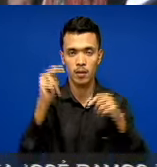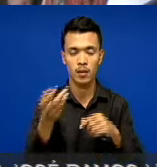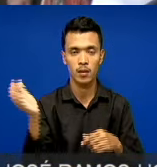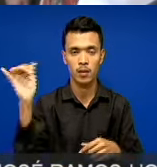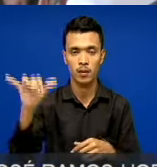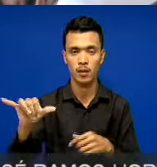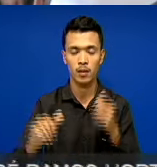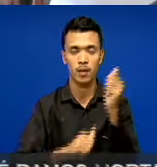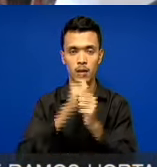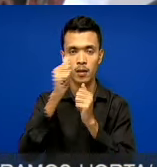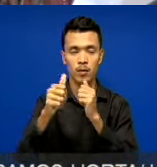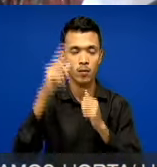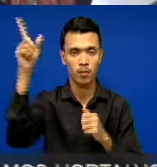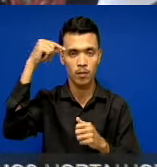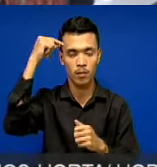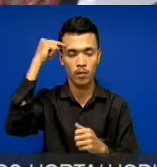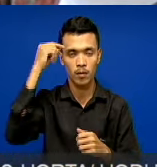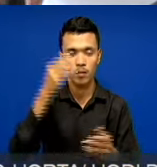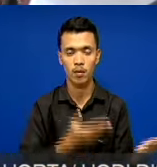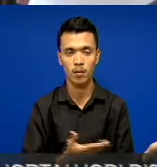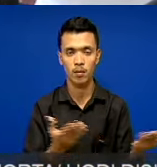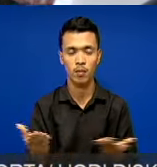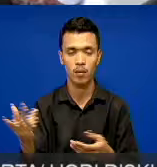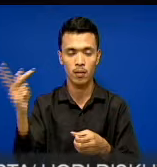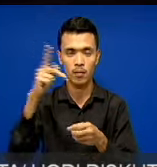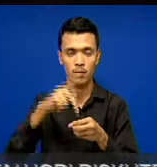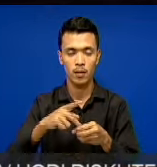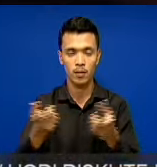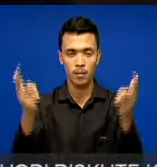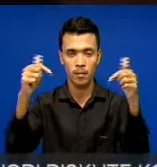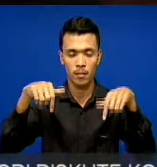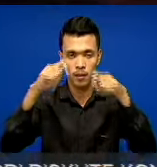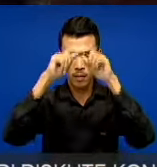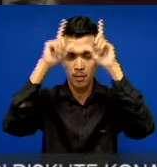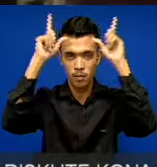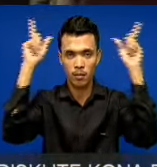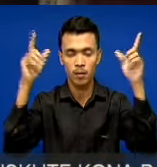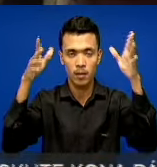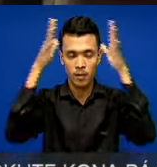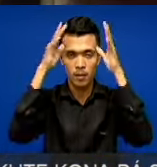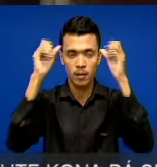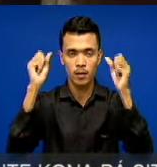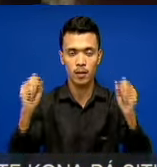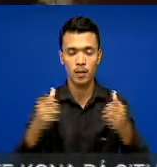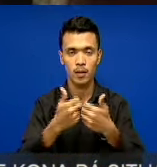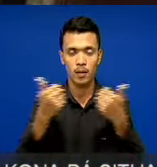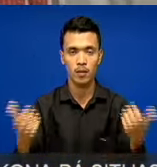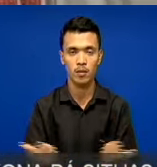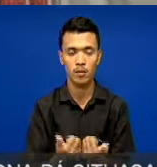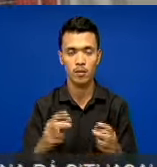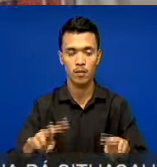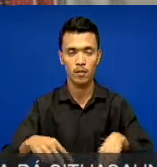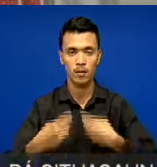rukun kata pipeline Great Sunrise kakak doras tinggal dalam Timor Leste. Soren Seluk, Presidente Nasional Asosiasi